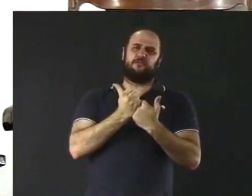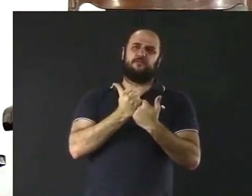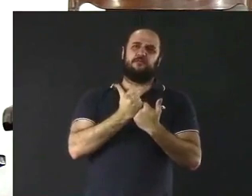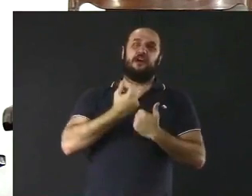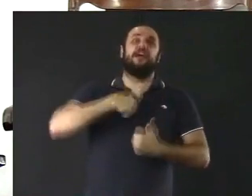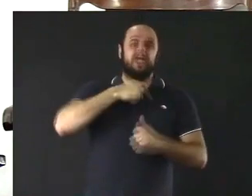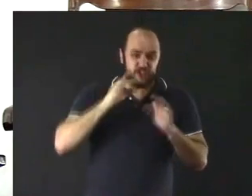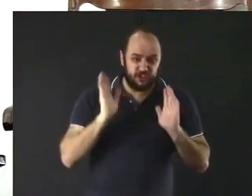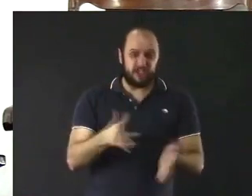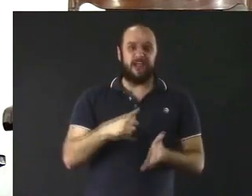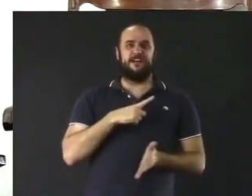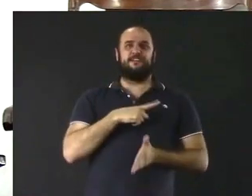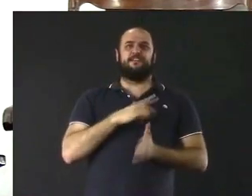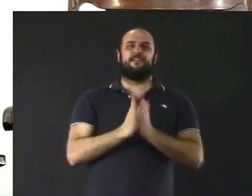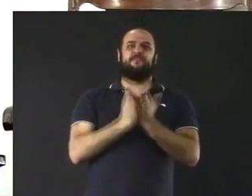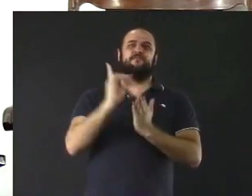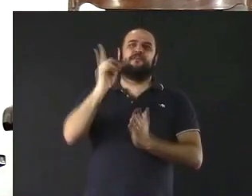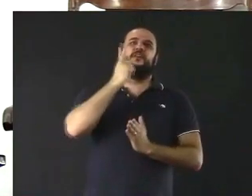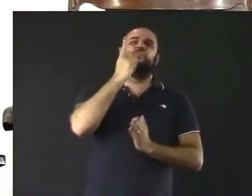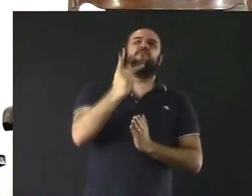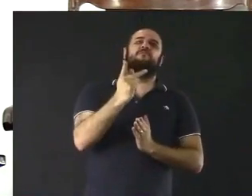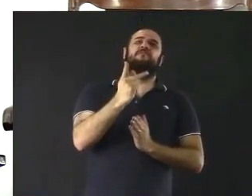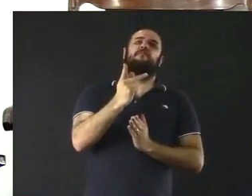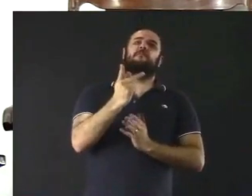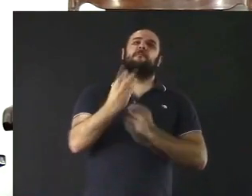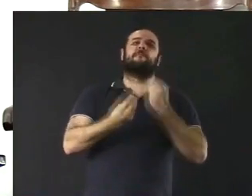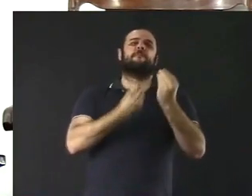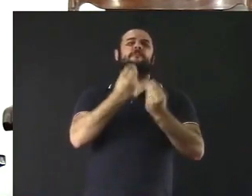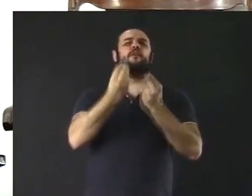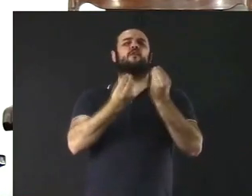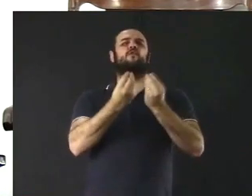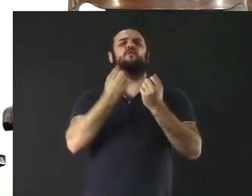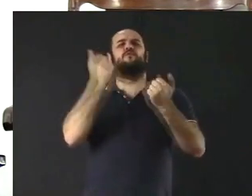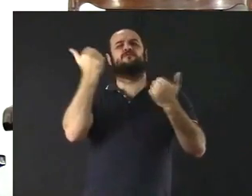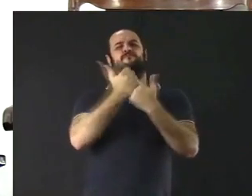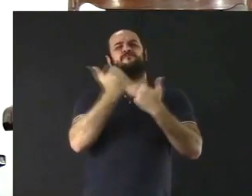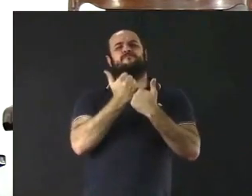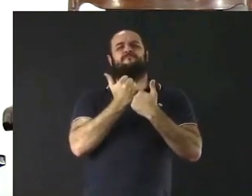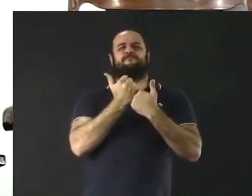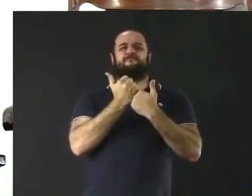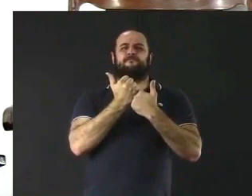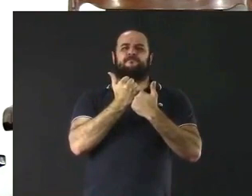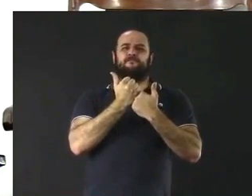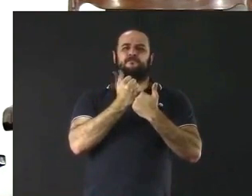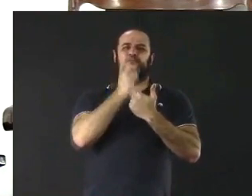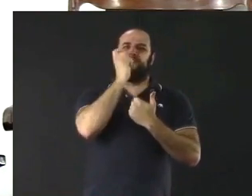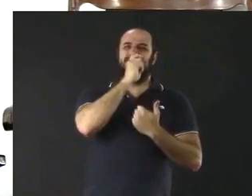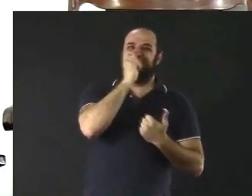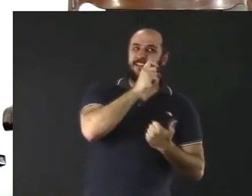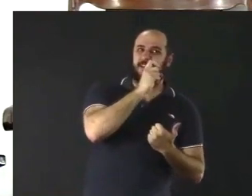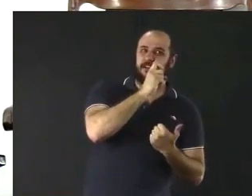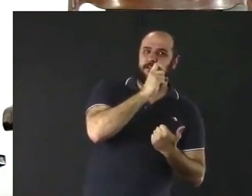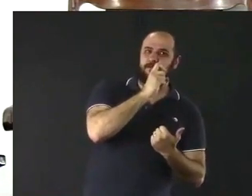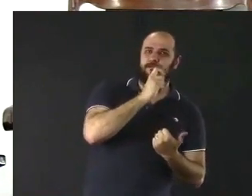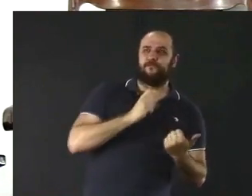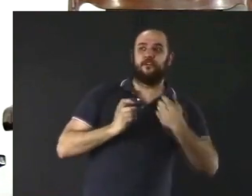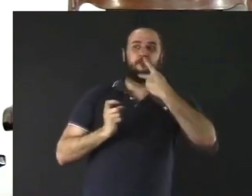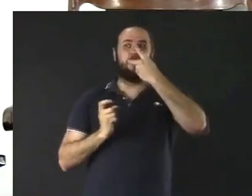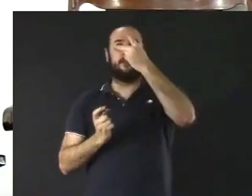temos, e a Escritura revela, qual é a virtude que precisa substituir a mentira, falar a